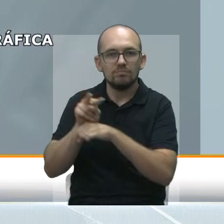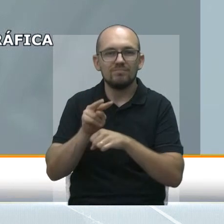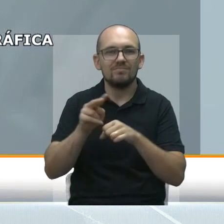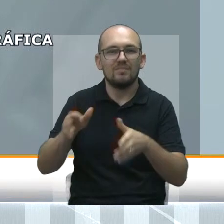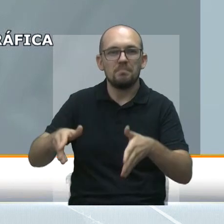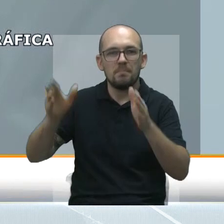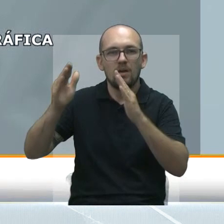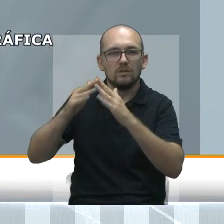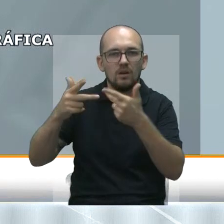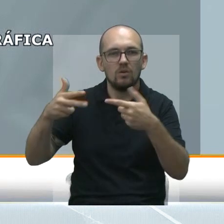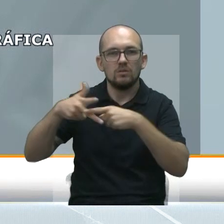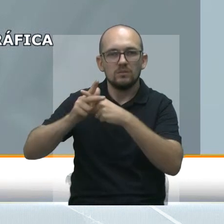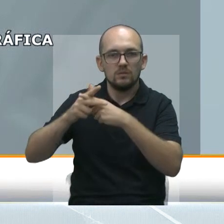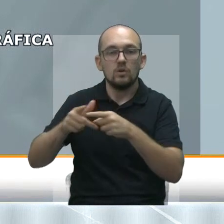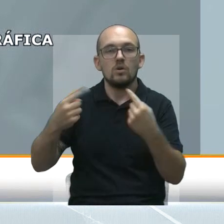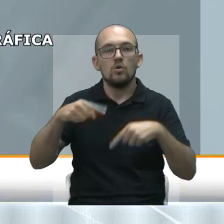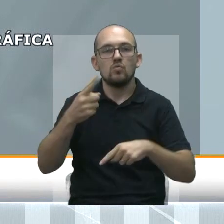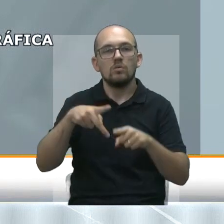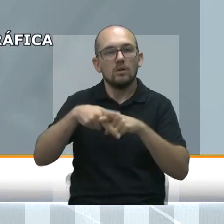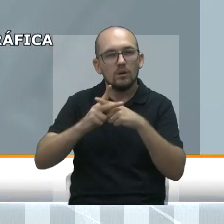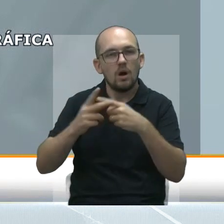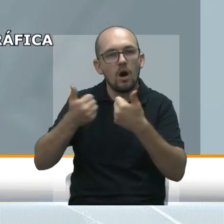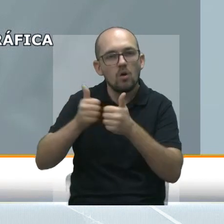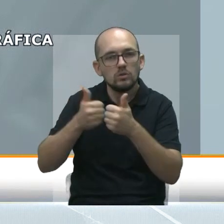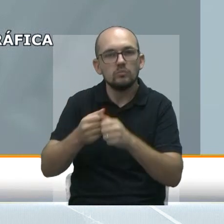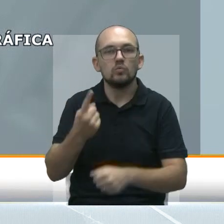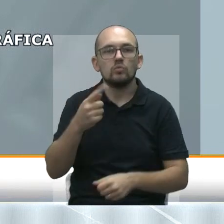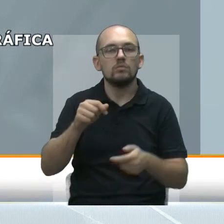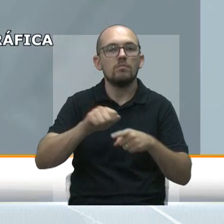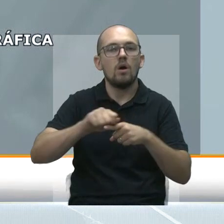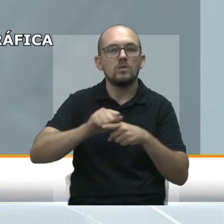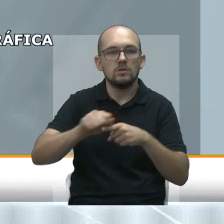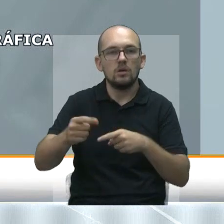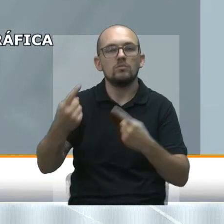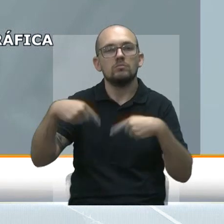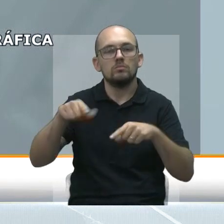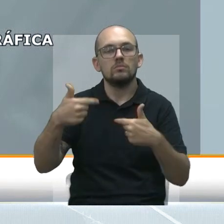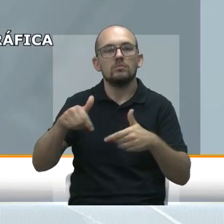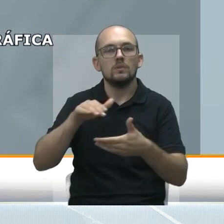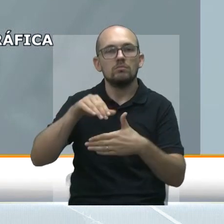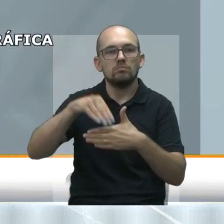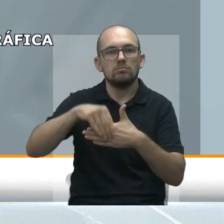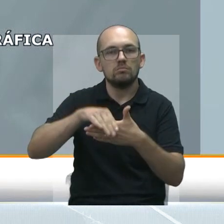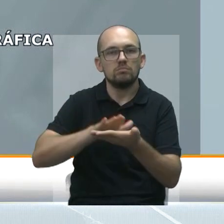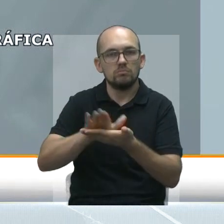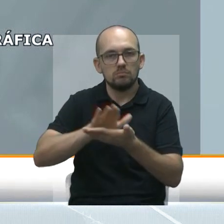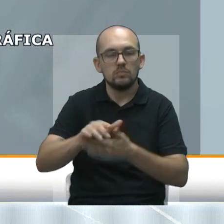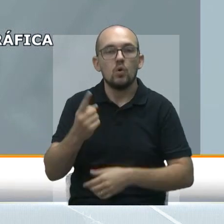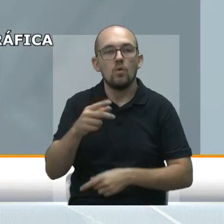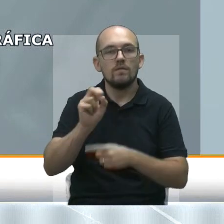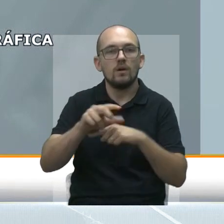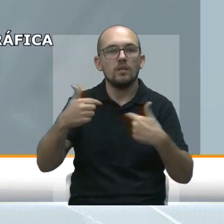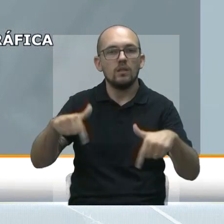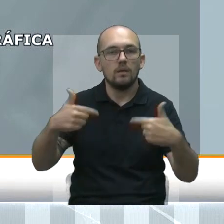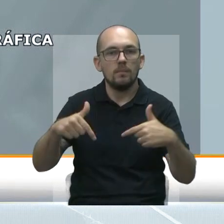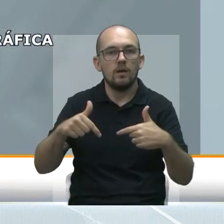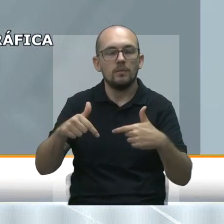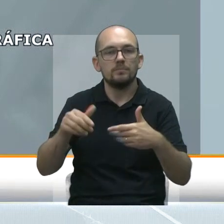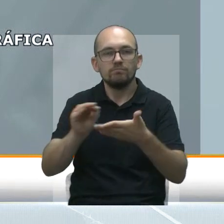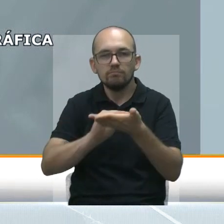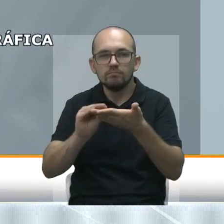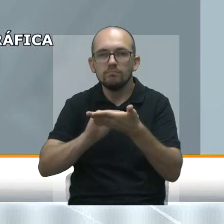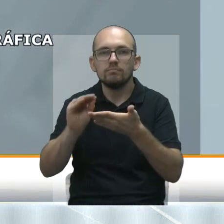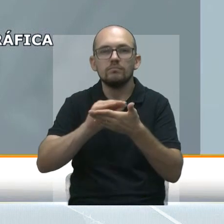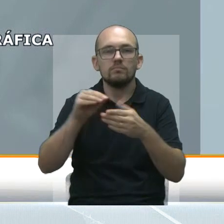para mecânico de manutenção de ônibus, 1 para borracheiro, 1 para impressor de offset, 1 vaga para operador de acabamento na